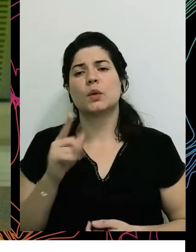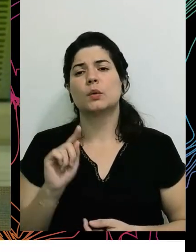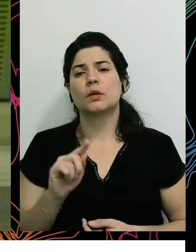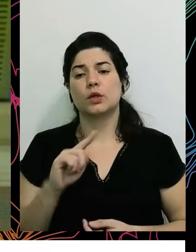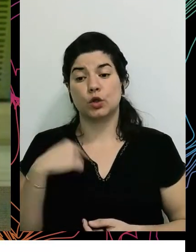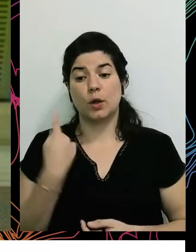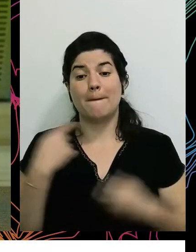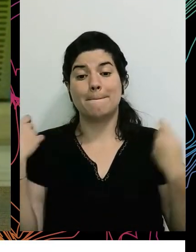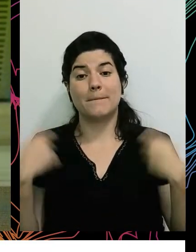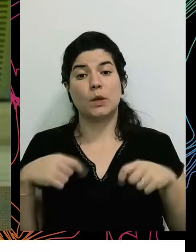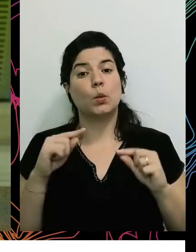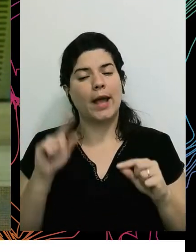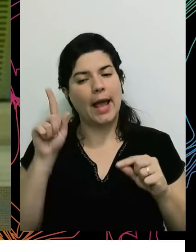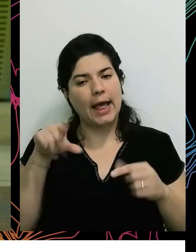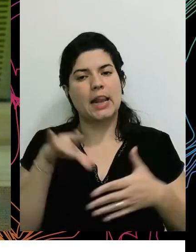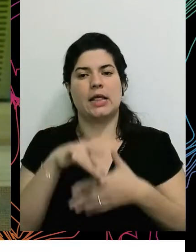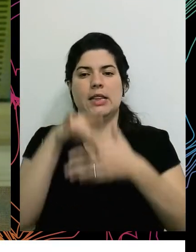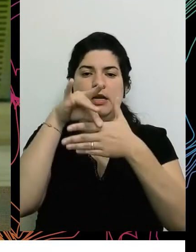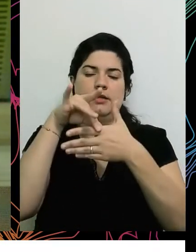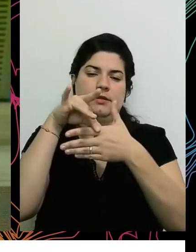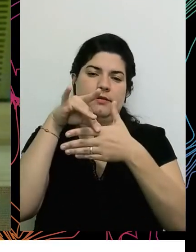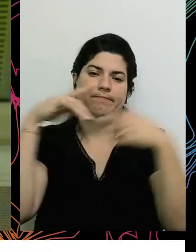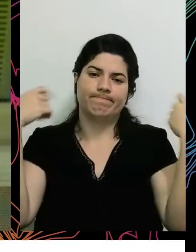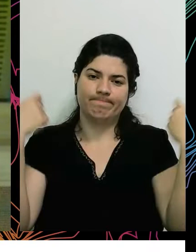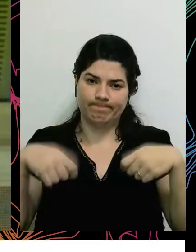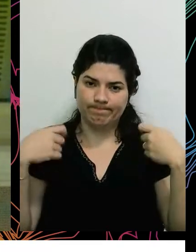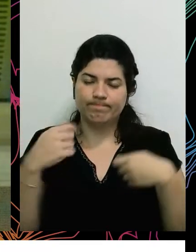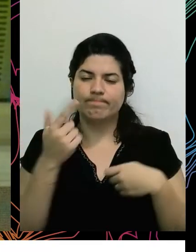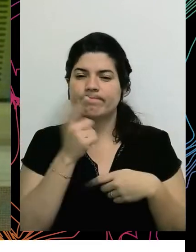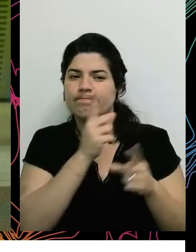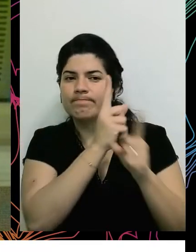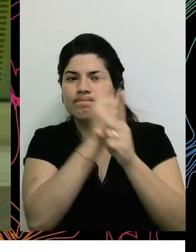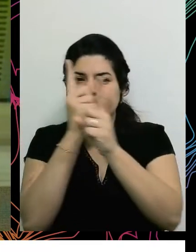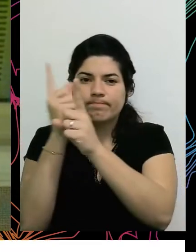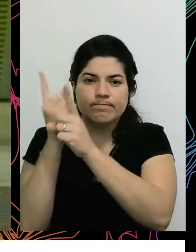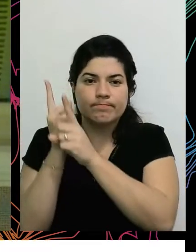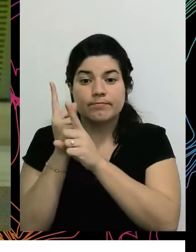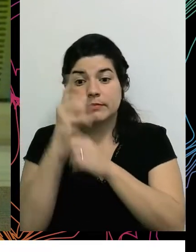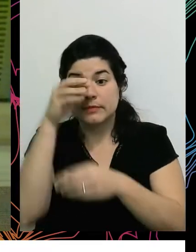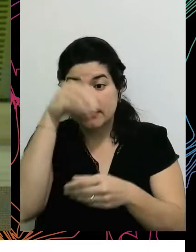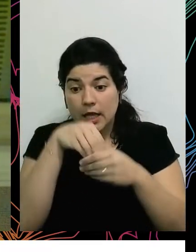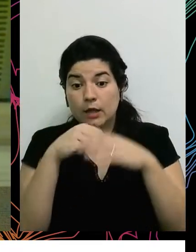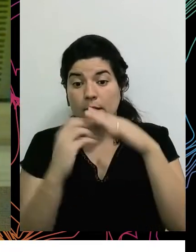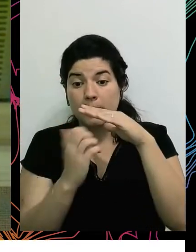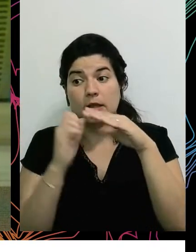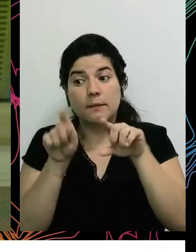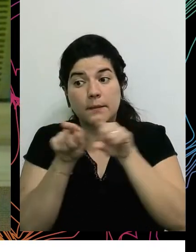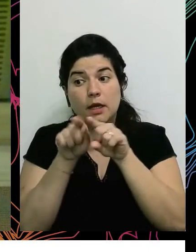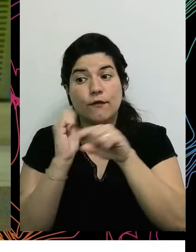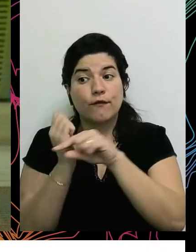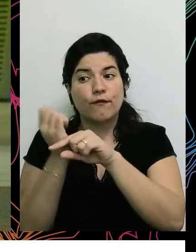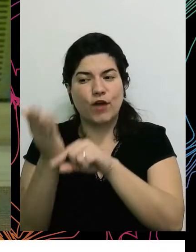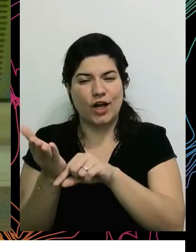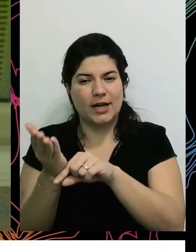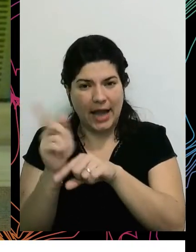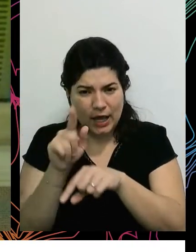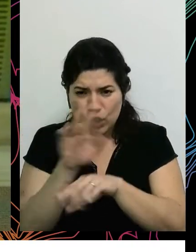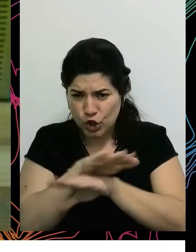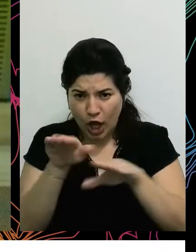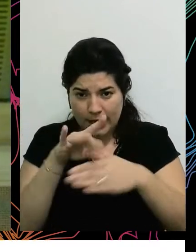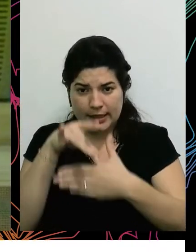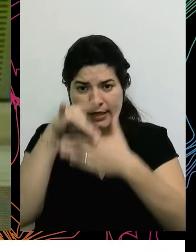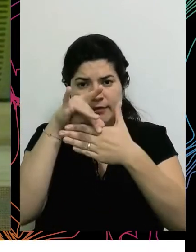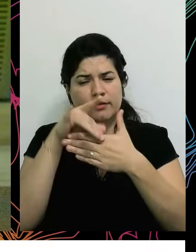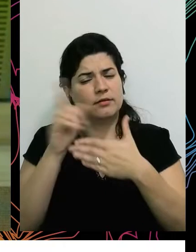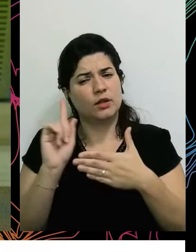é liderança para detectar talentos dentro e fora da companhia e não só para ser líderes, porque todos os